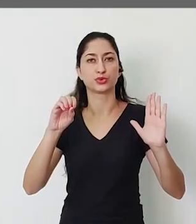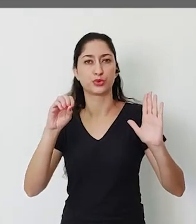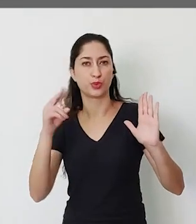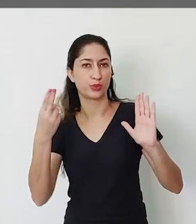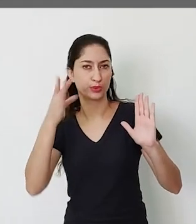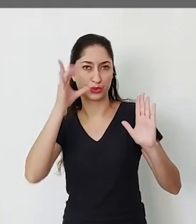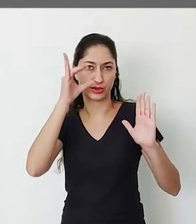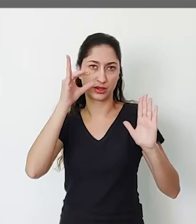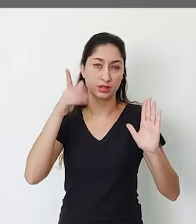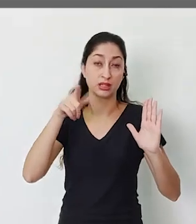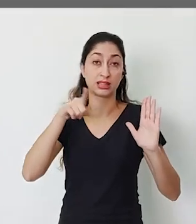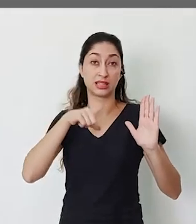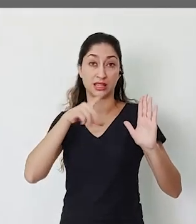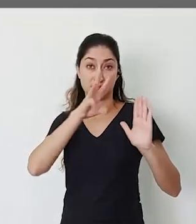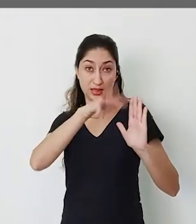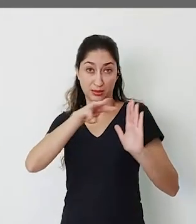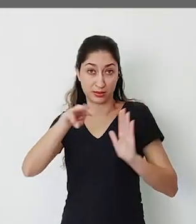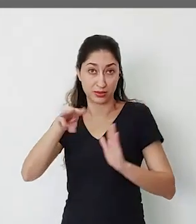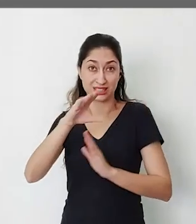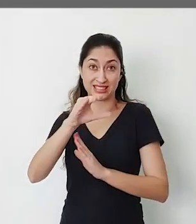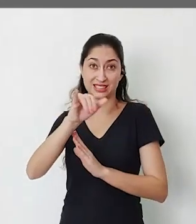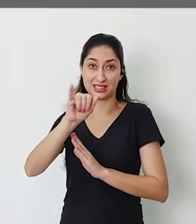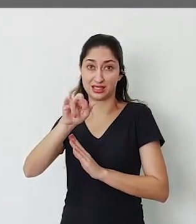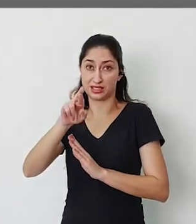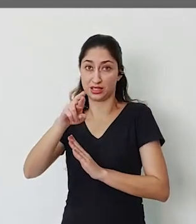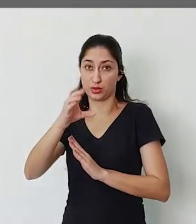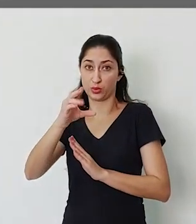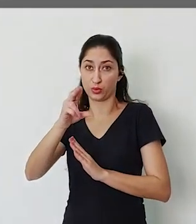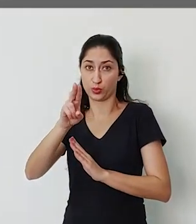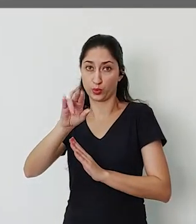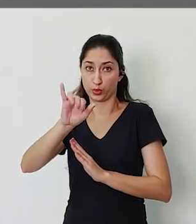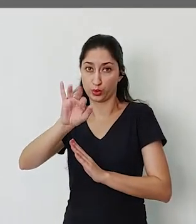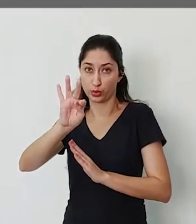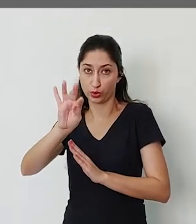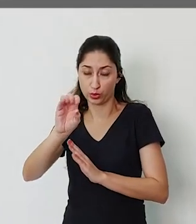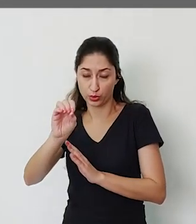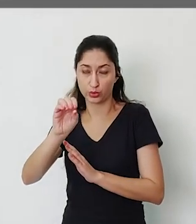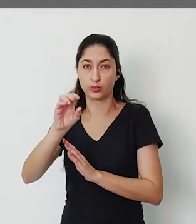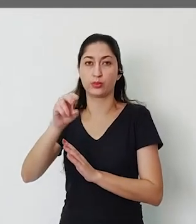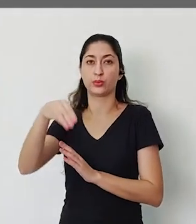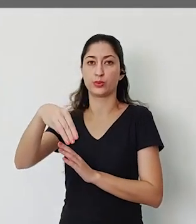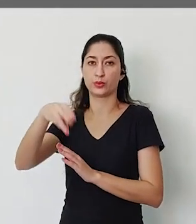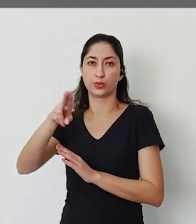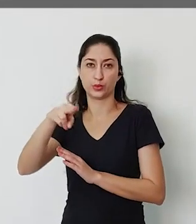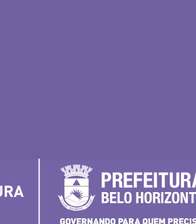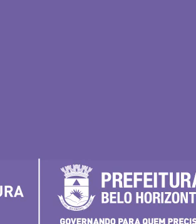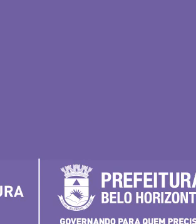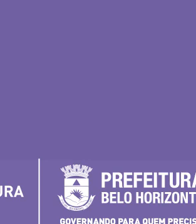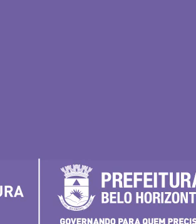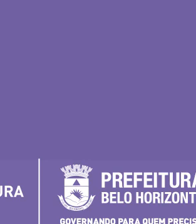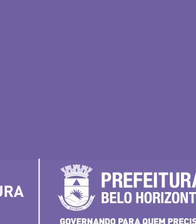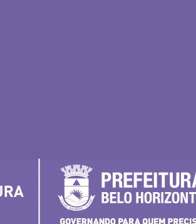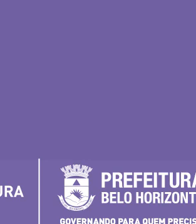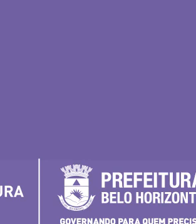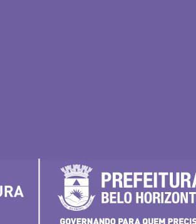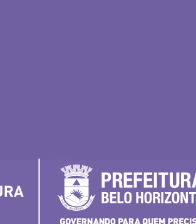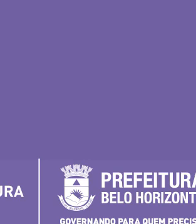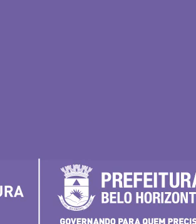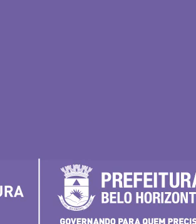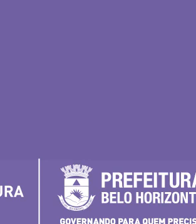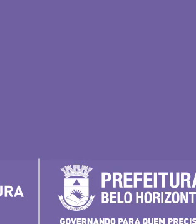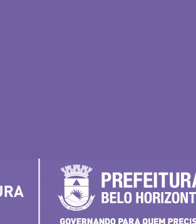E simplesmente nos fez mais humanos, né? Até nessa perspectiva de caminhada que é passada pelo Paulo Freire,